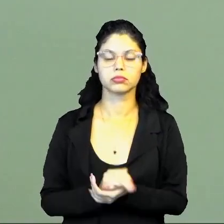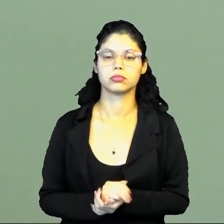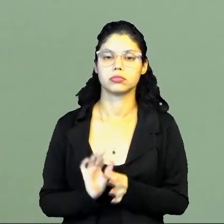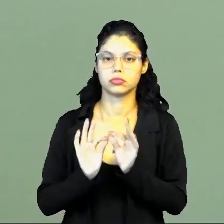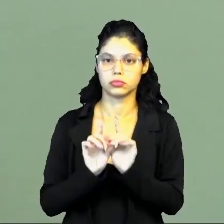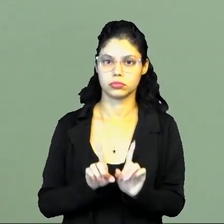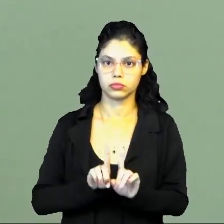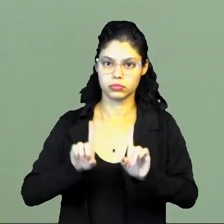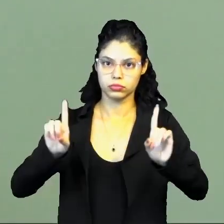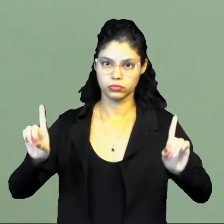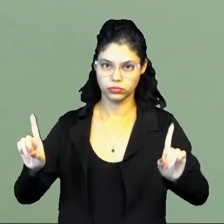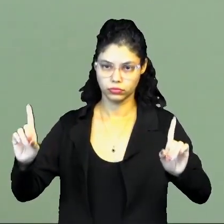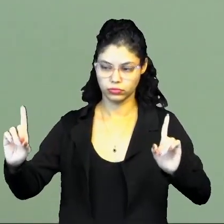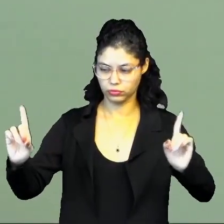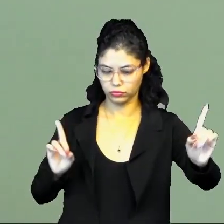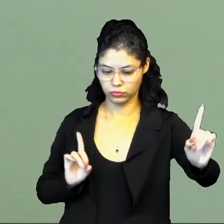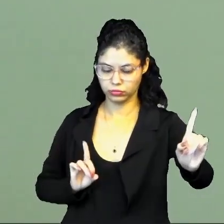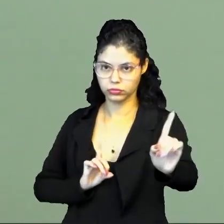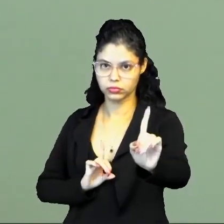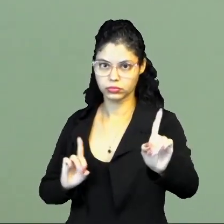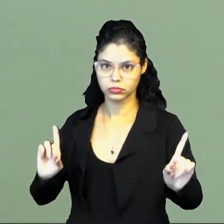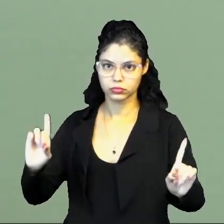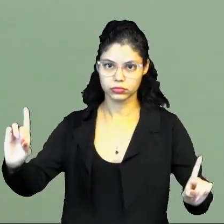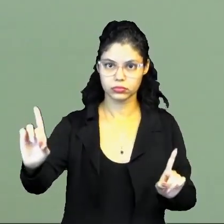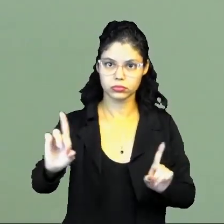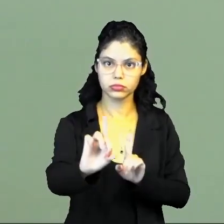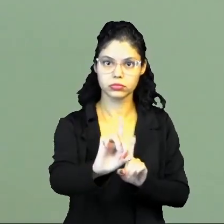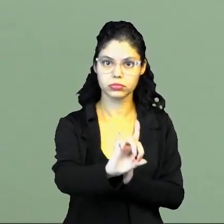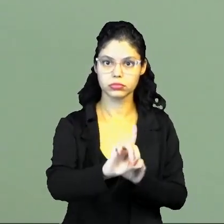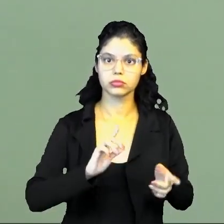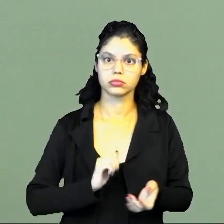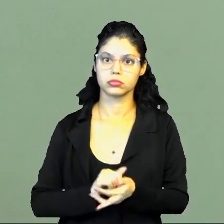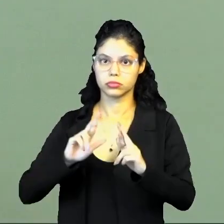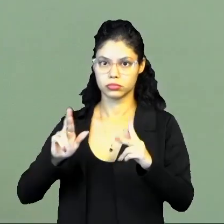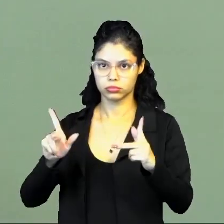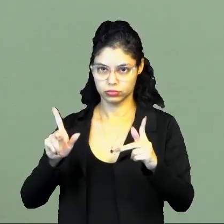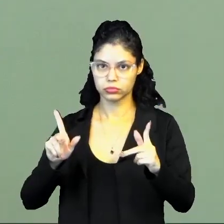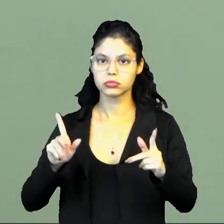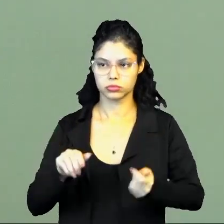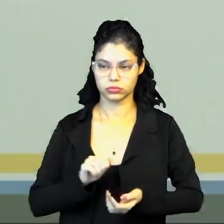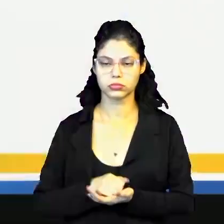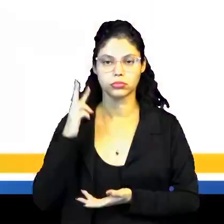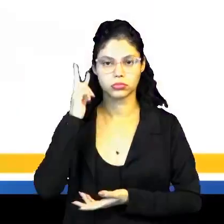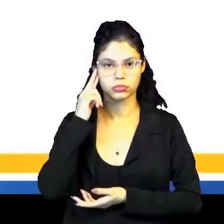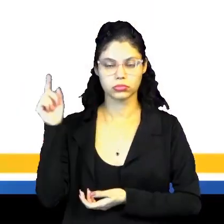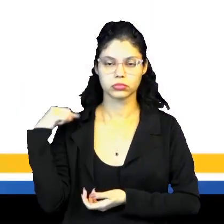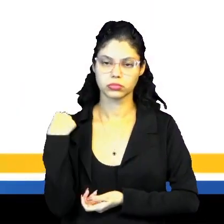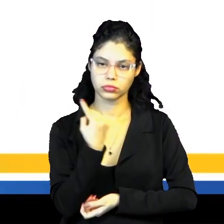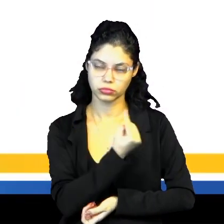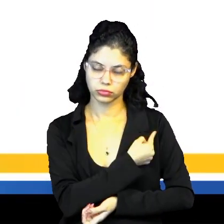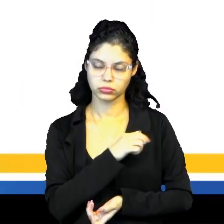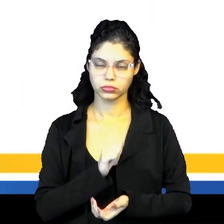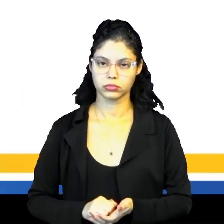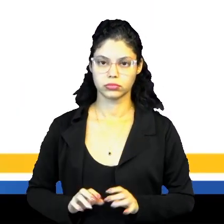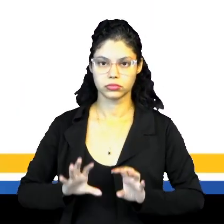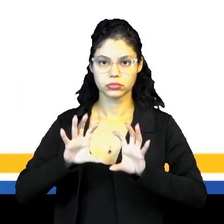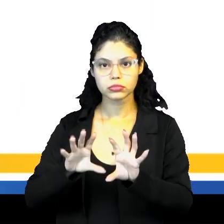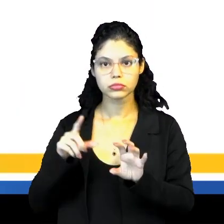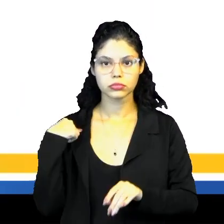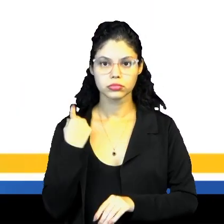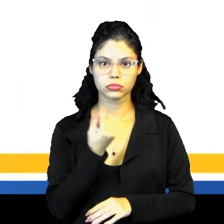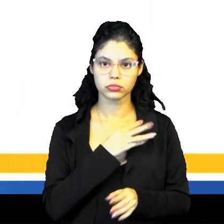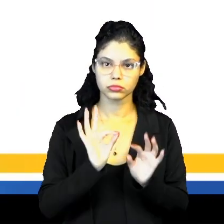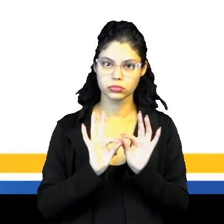do distanciamento social. Então é um tema bastante comum, né? Entre nós, né? E assim bem como